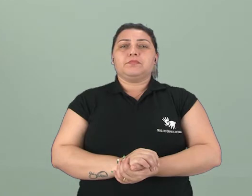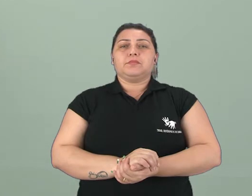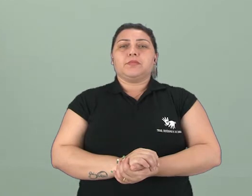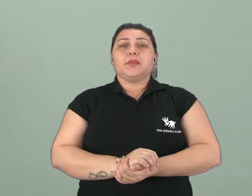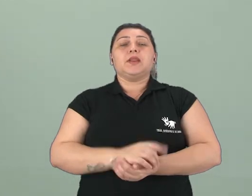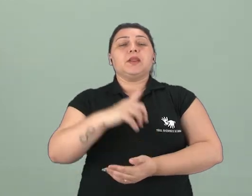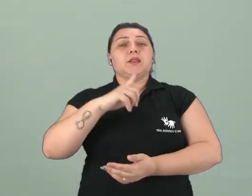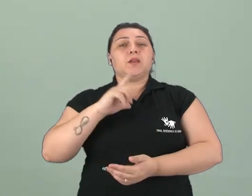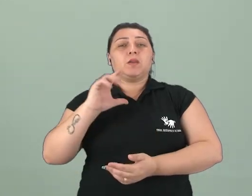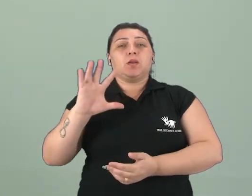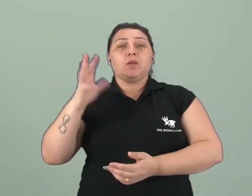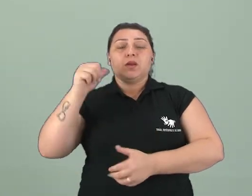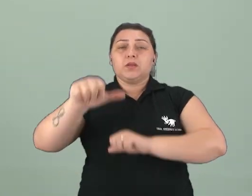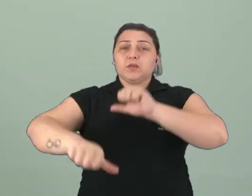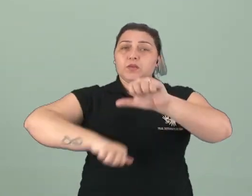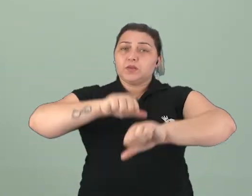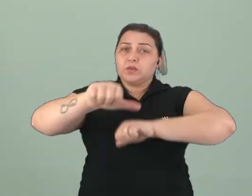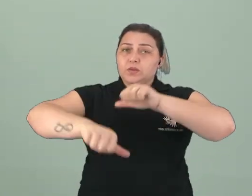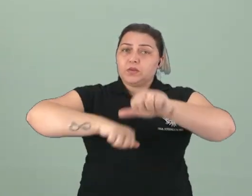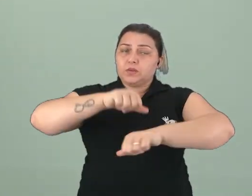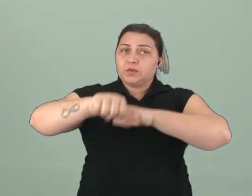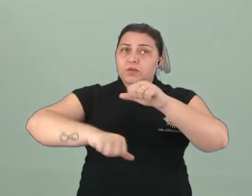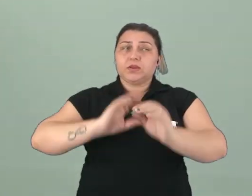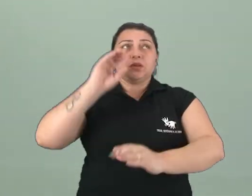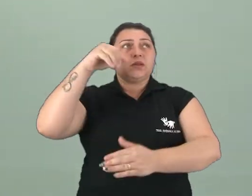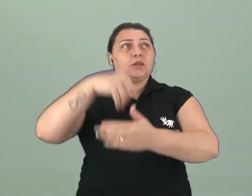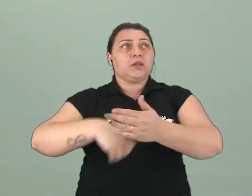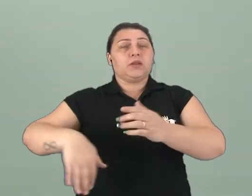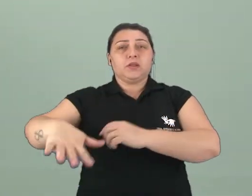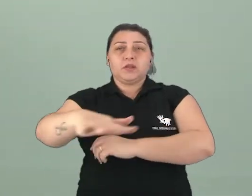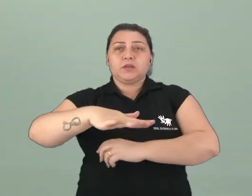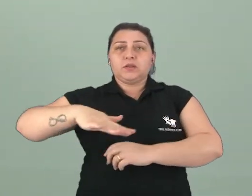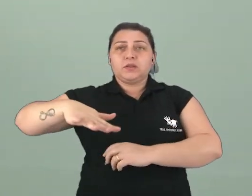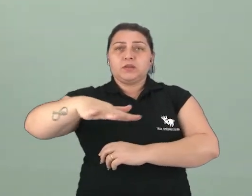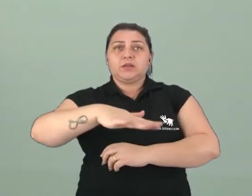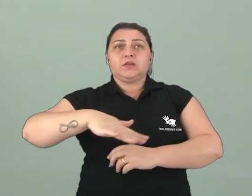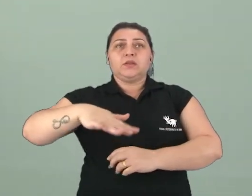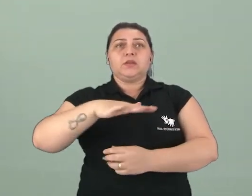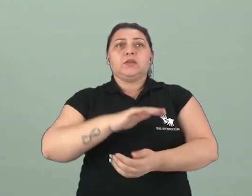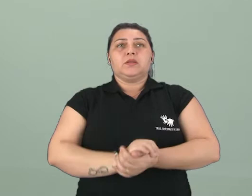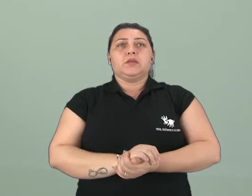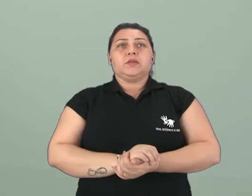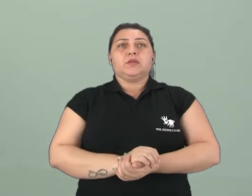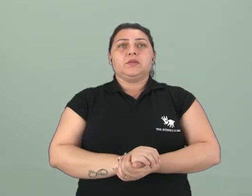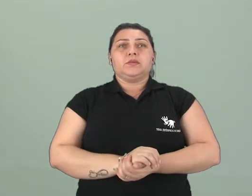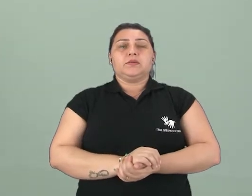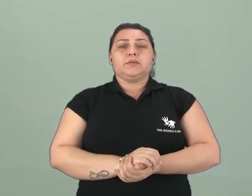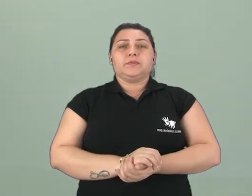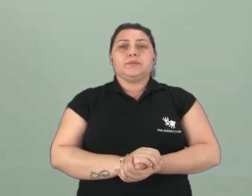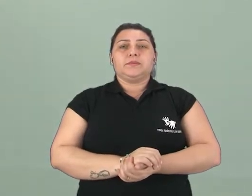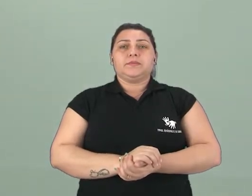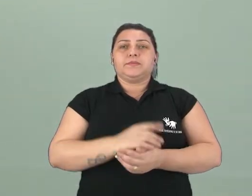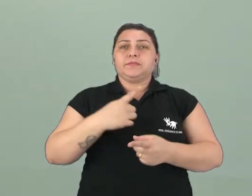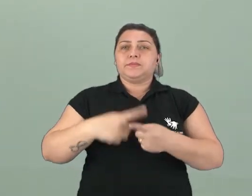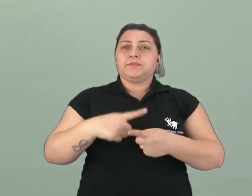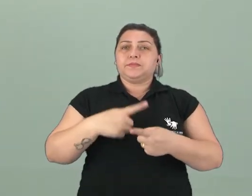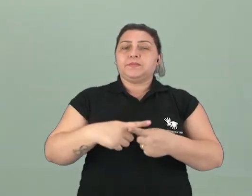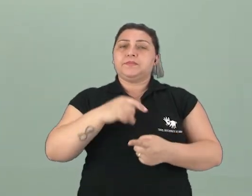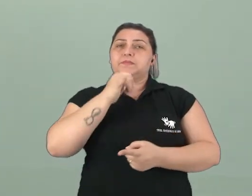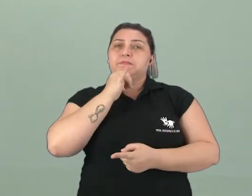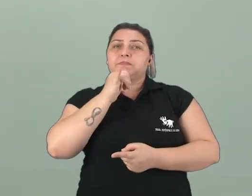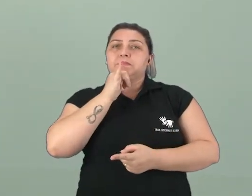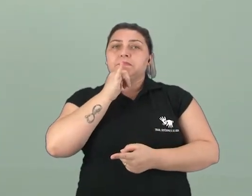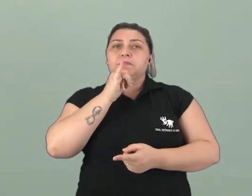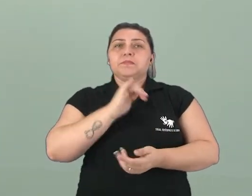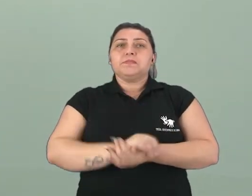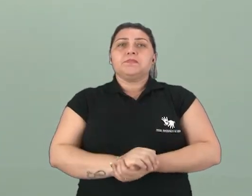pôde ocorrer trocas de forma justa dentro da sociedade, né? Então, assim, justas entre aspas, né? Porque, por exemplo,